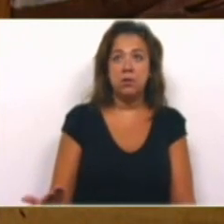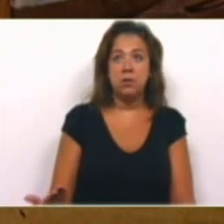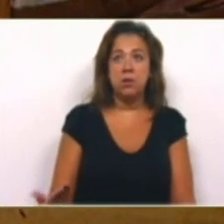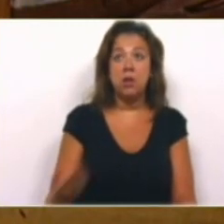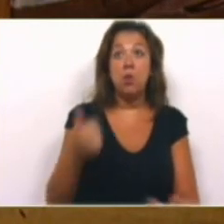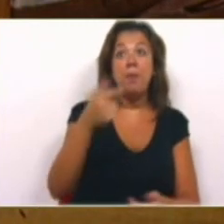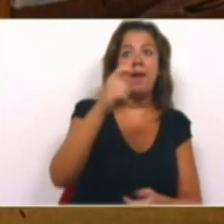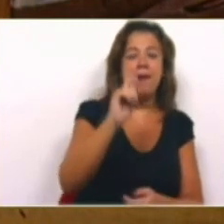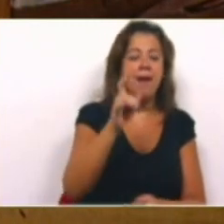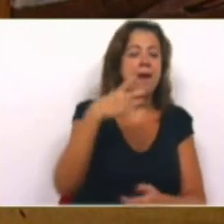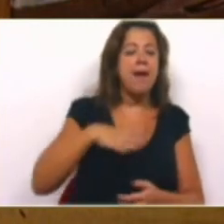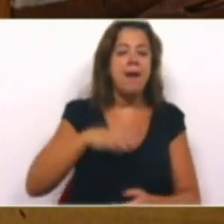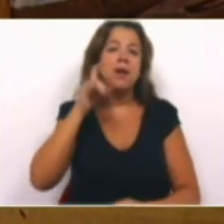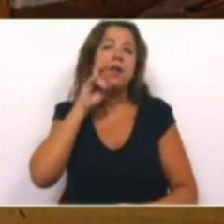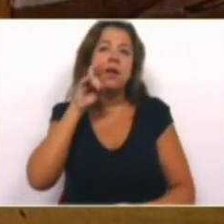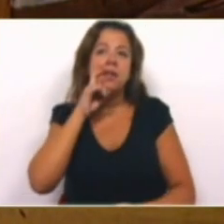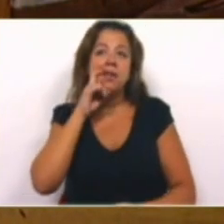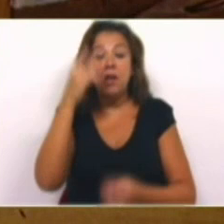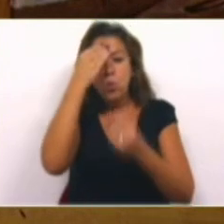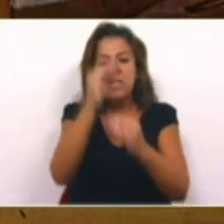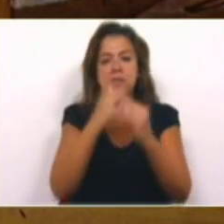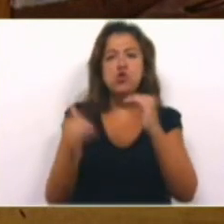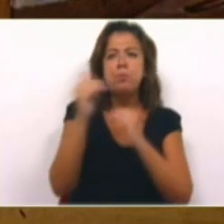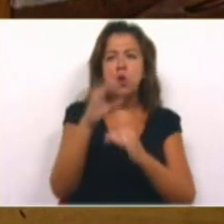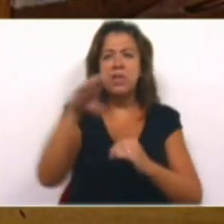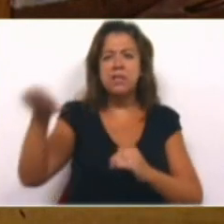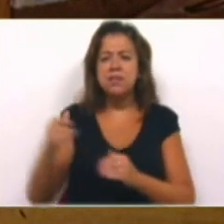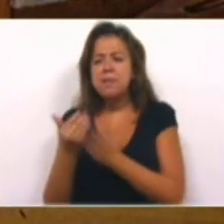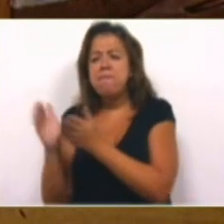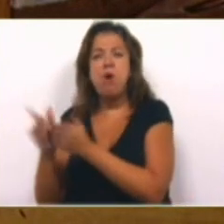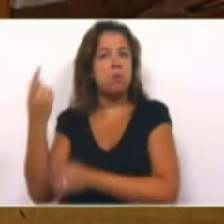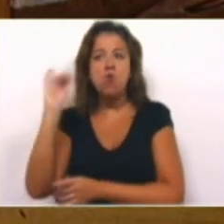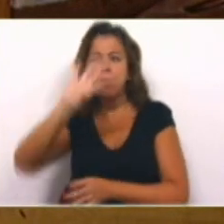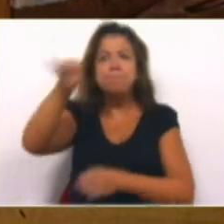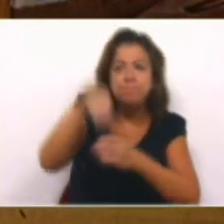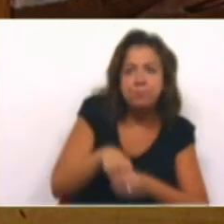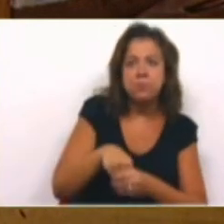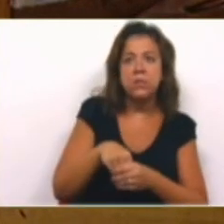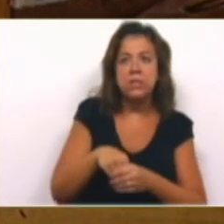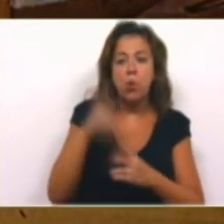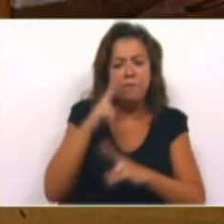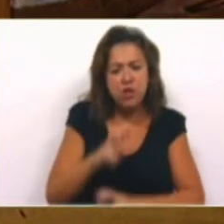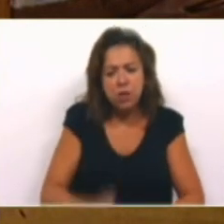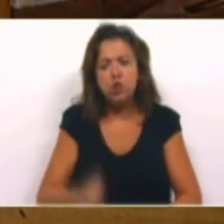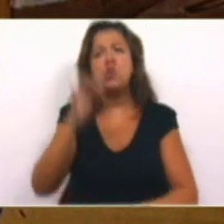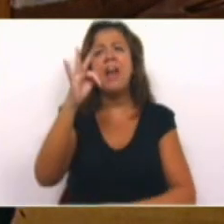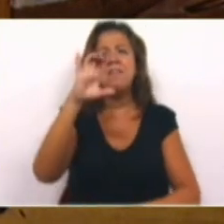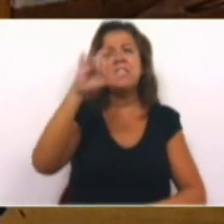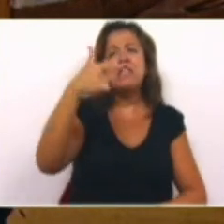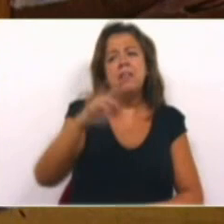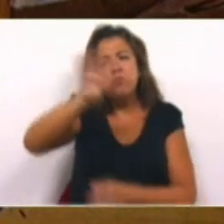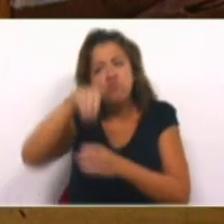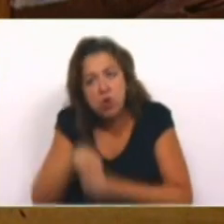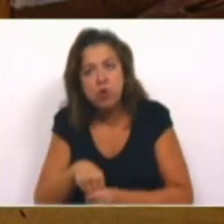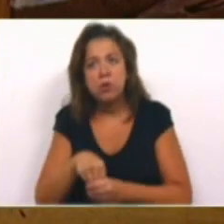Bloco de Esquerda, garantir que o ensino superior e a ciência não ficavam de fora, que os investigadores FCT não ficavam de fora, que